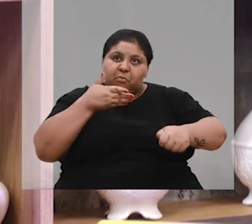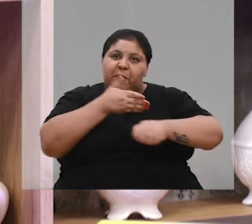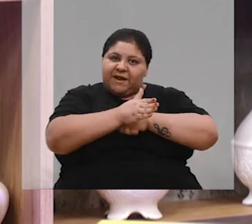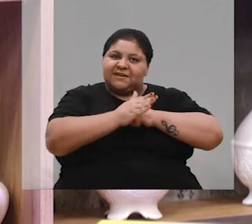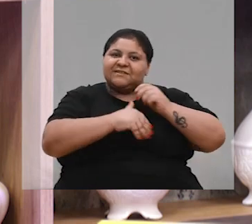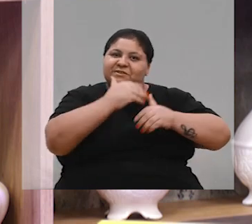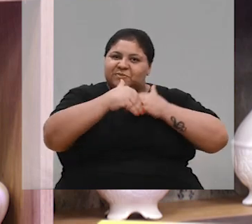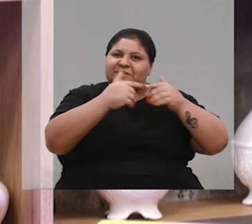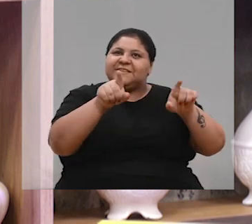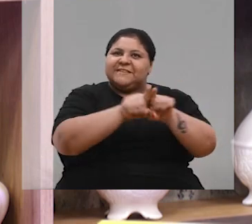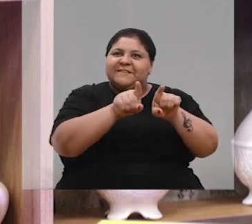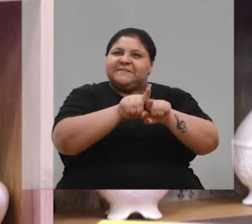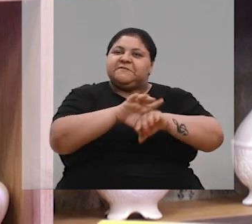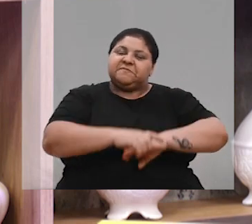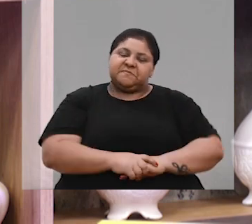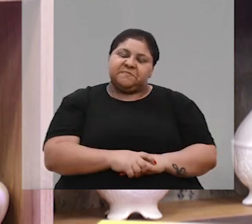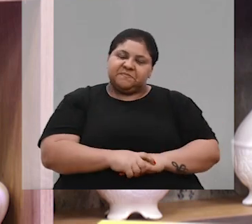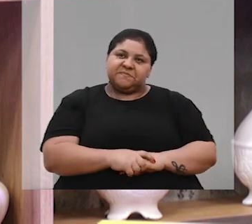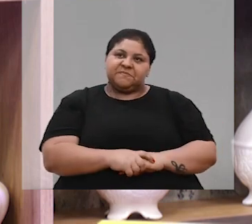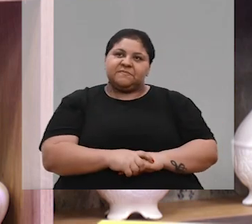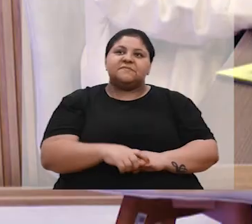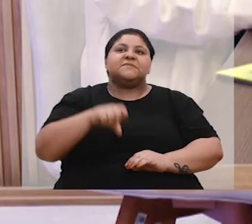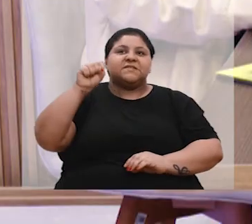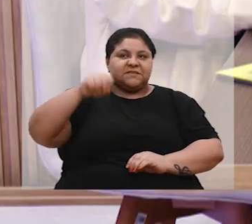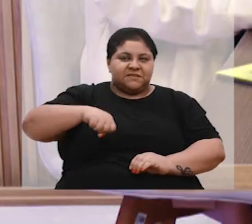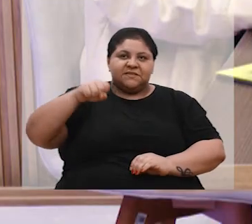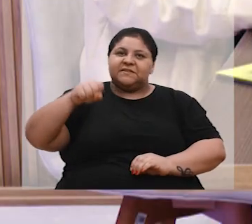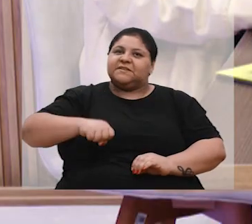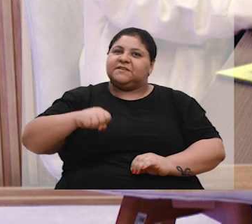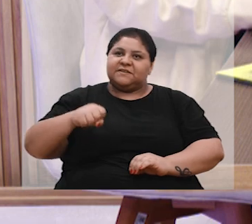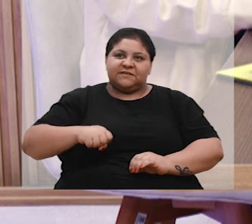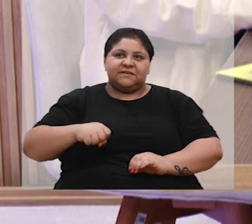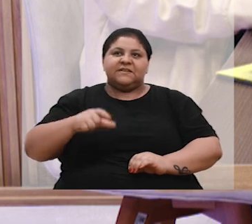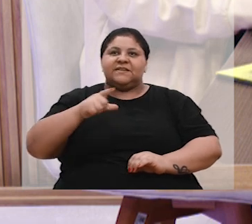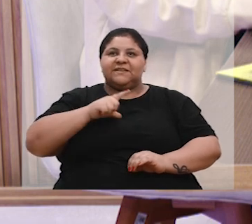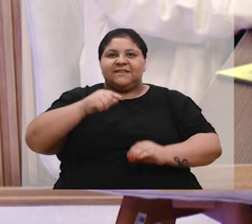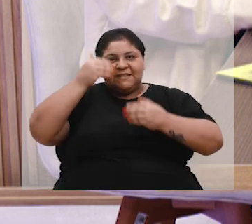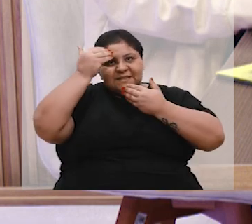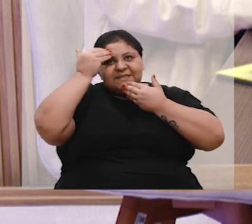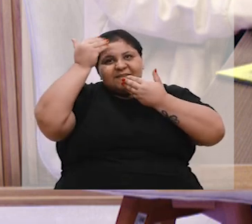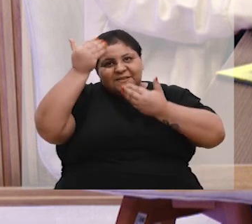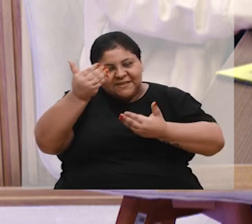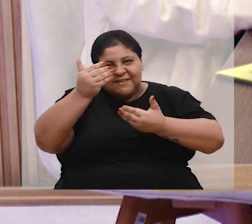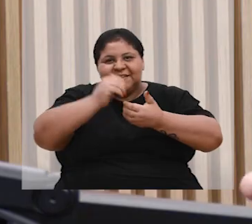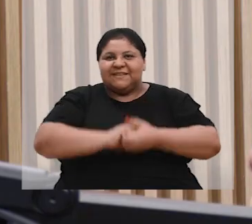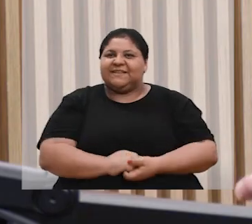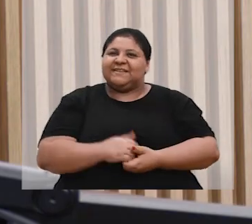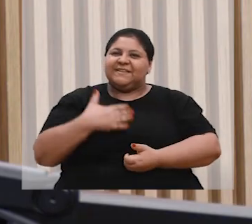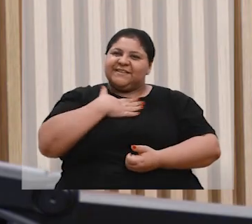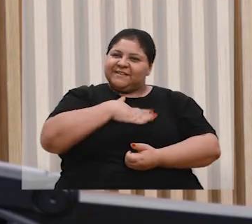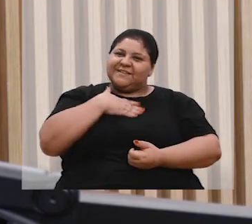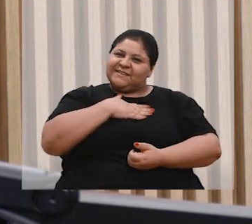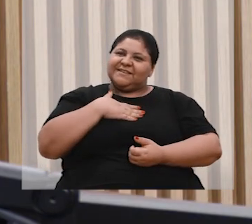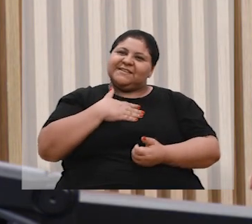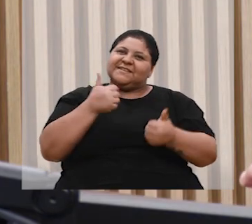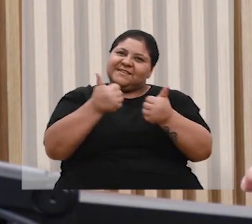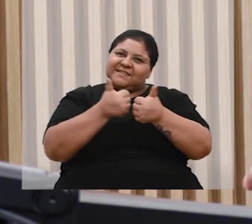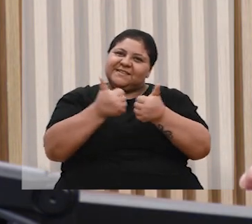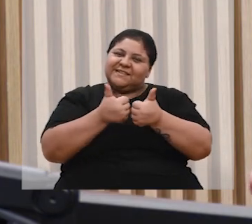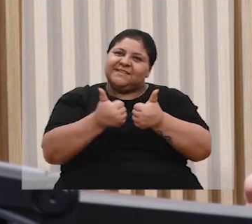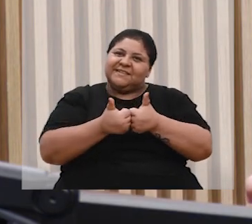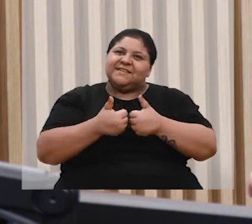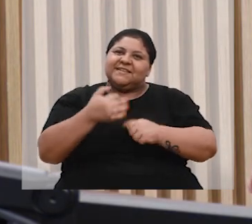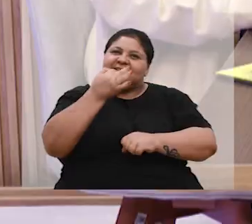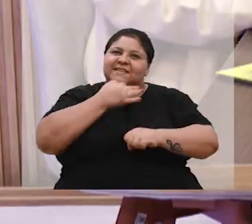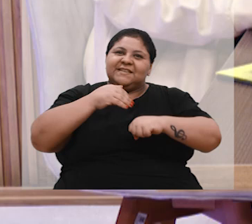somos parte desse processo também. Sim, seremos invariavelmente. Eduardo, obrigado, tá? Obrigado. Foi um prazer te ter